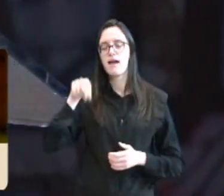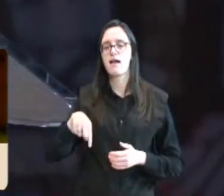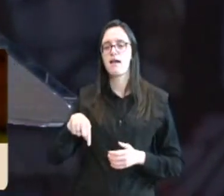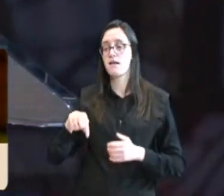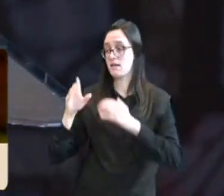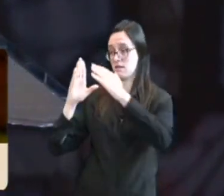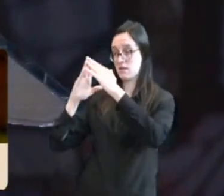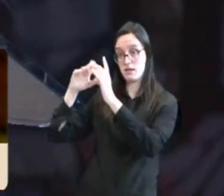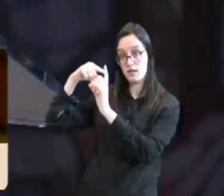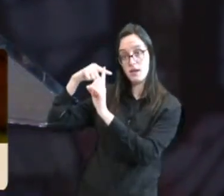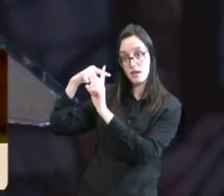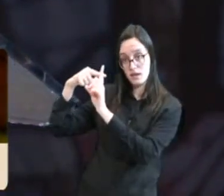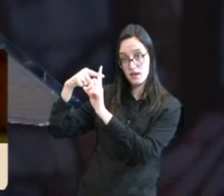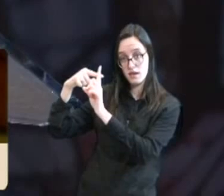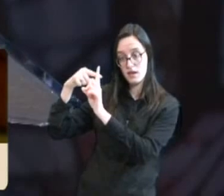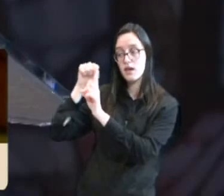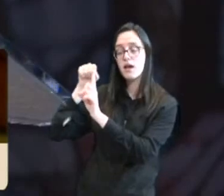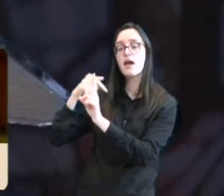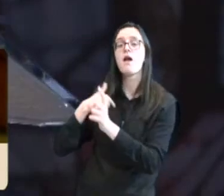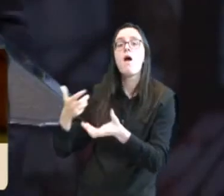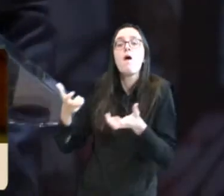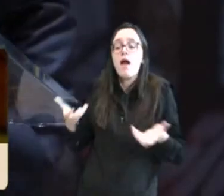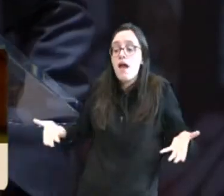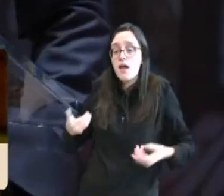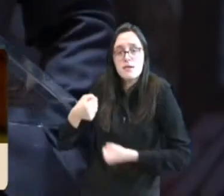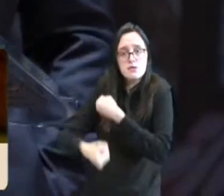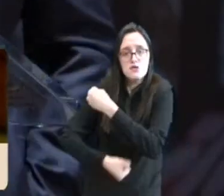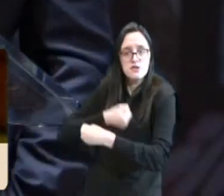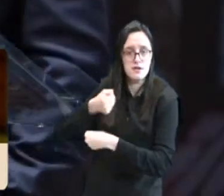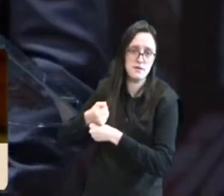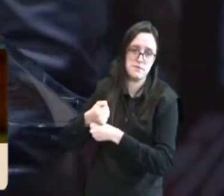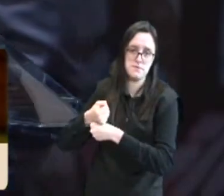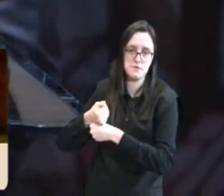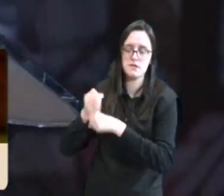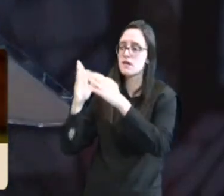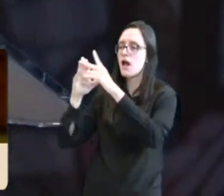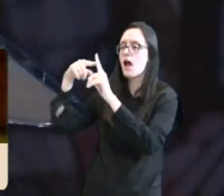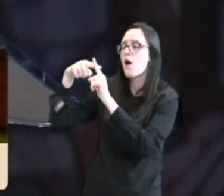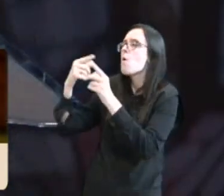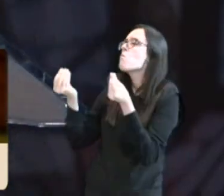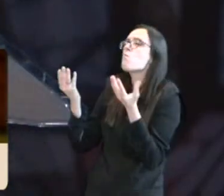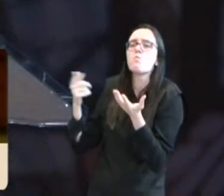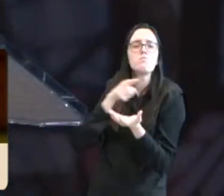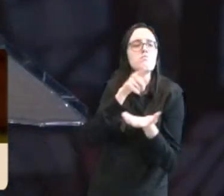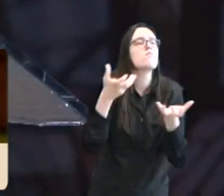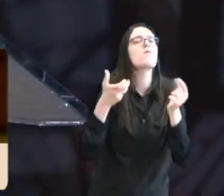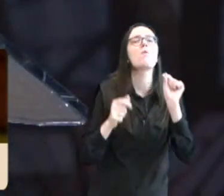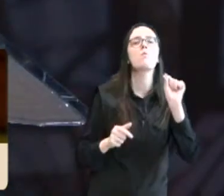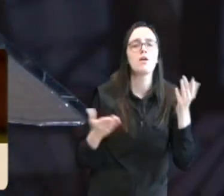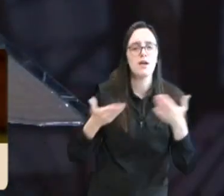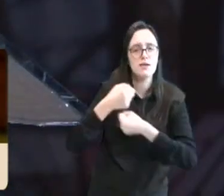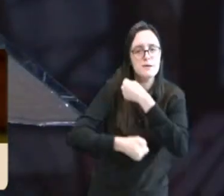igreja que eu quero para este ano. Que igreja o irmão quer para este ano?